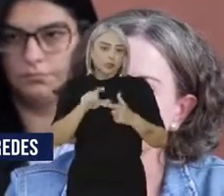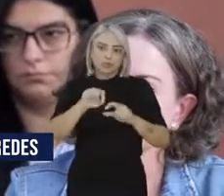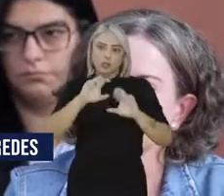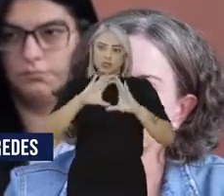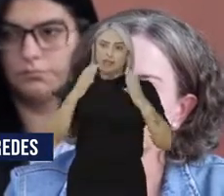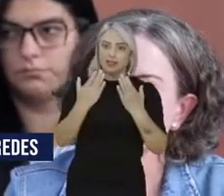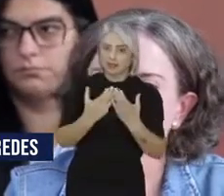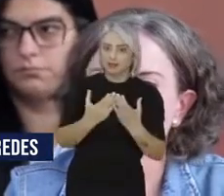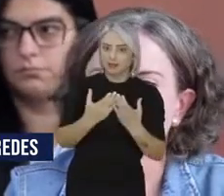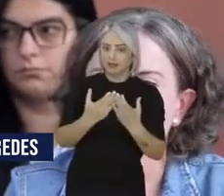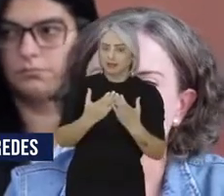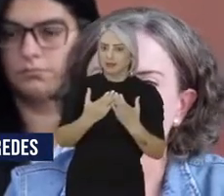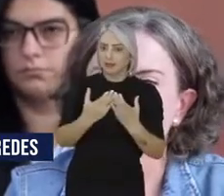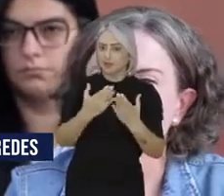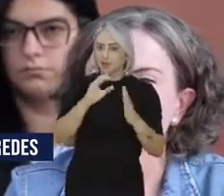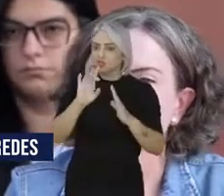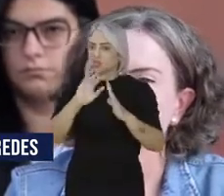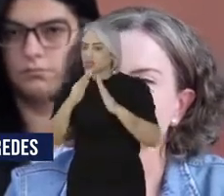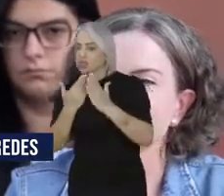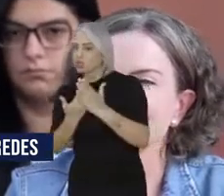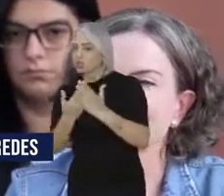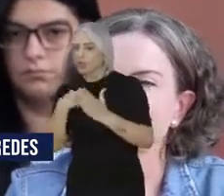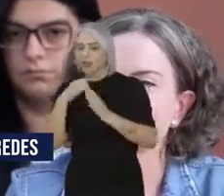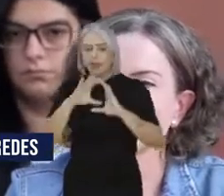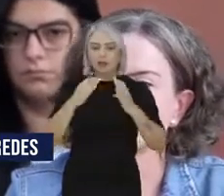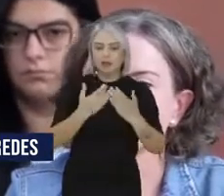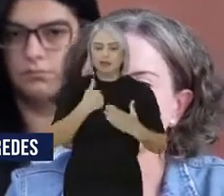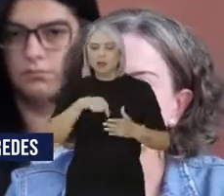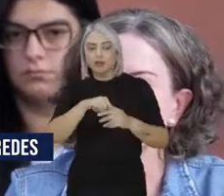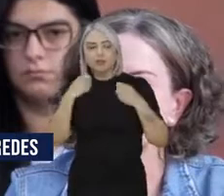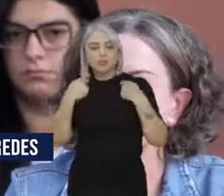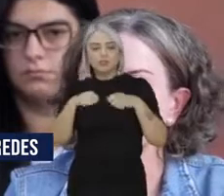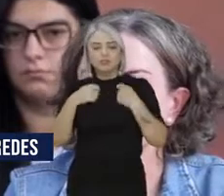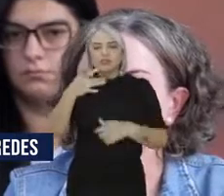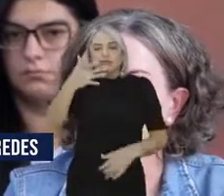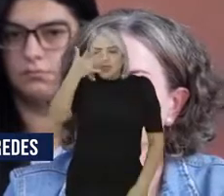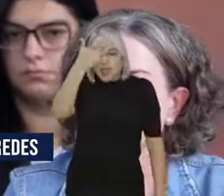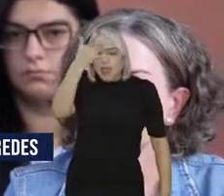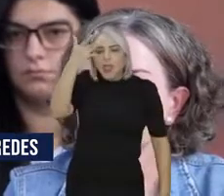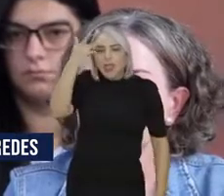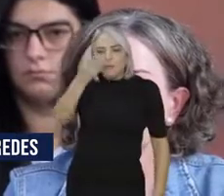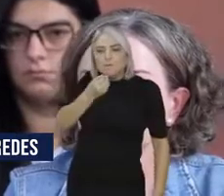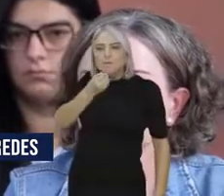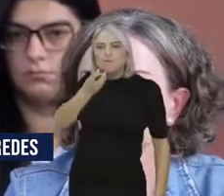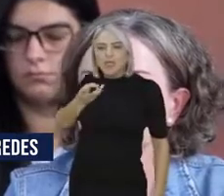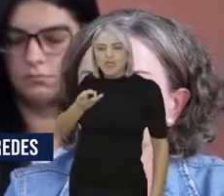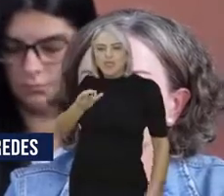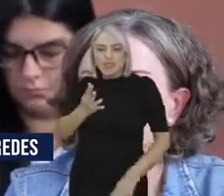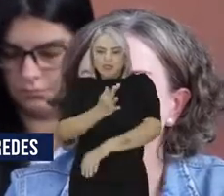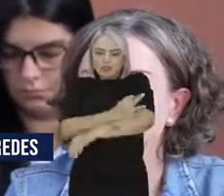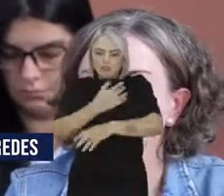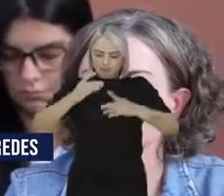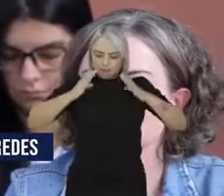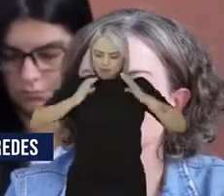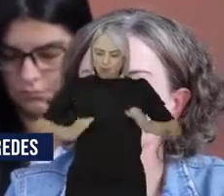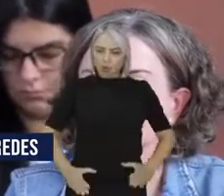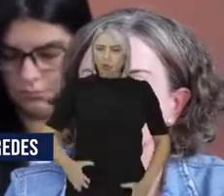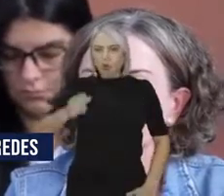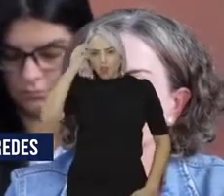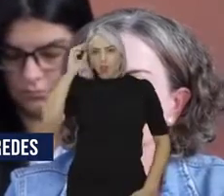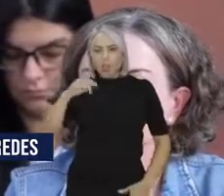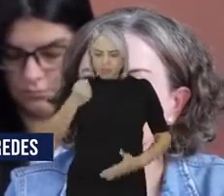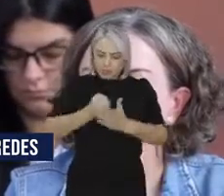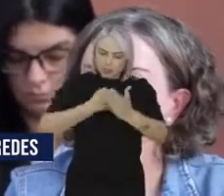toda a comunidade. A gente precisa estar bem mentalmente e fisicamente para lutar pelo que é nosso, né? Pelo que a